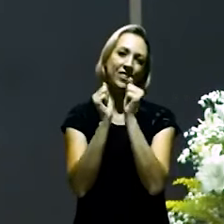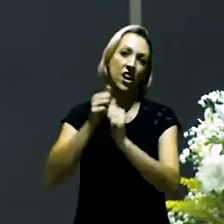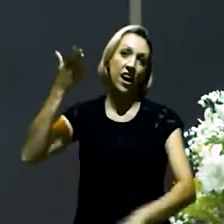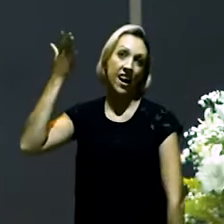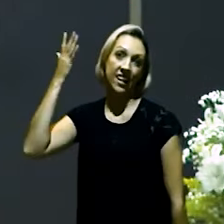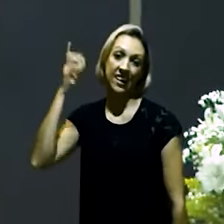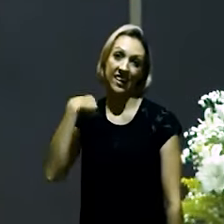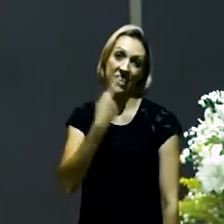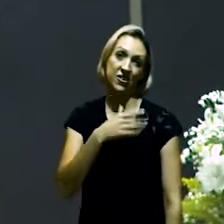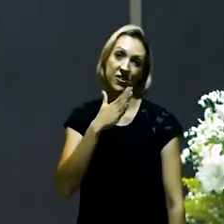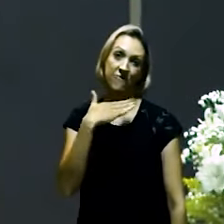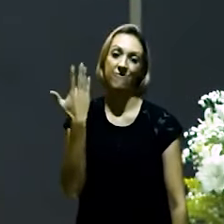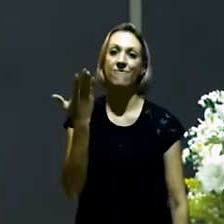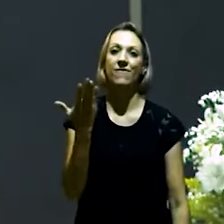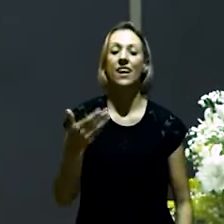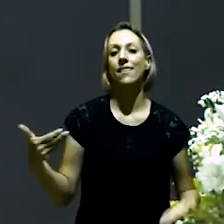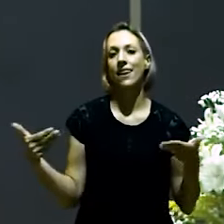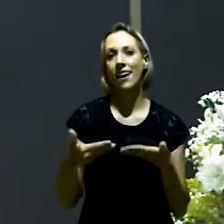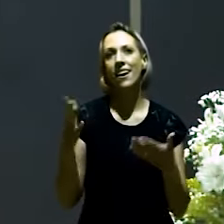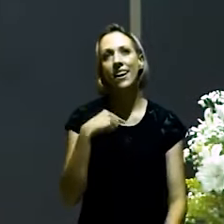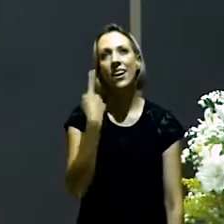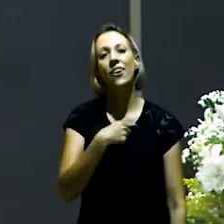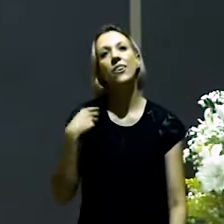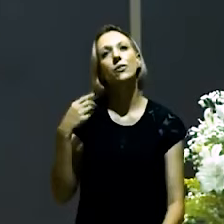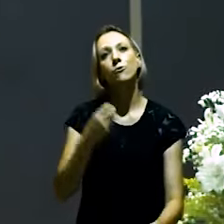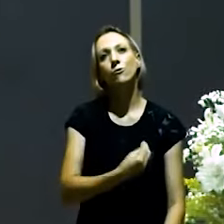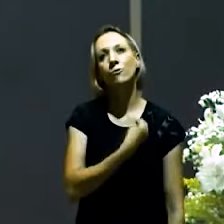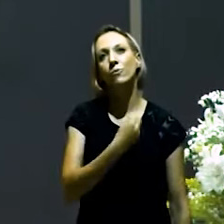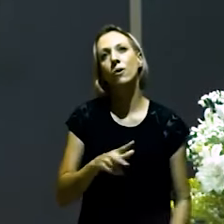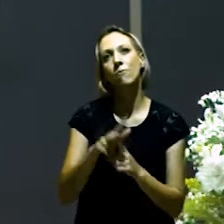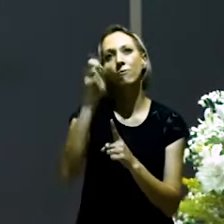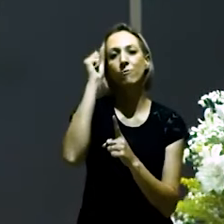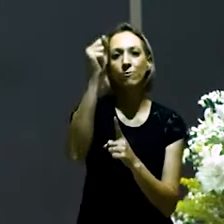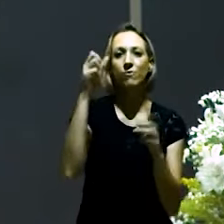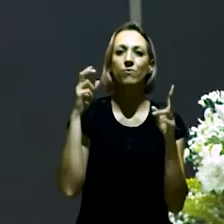Você é a maior prova de que Cristo venceu.